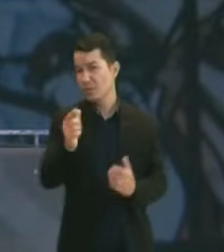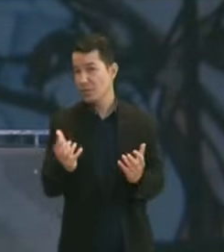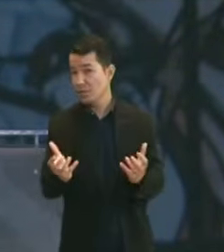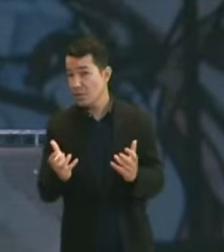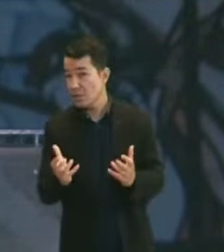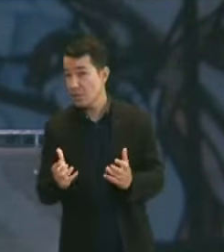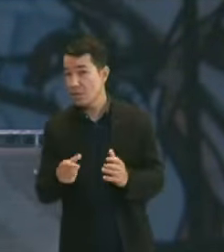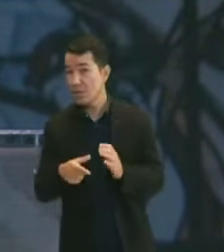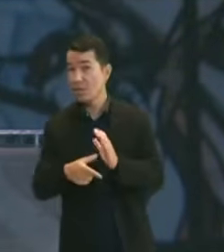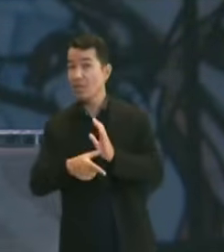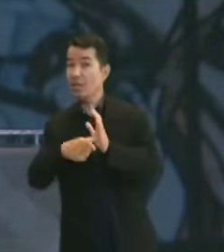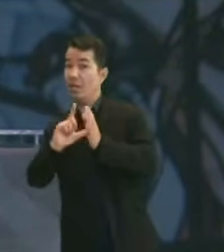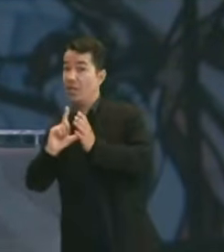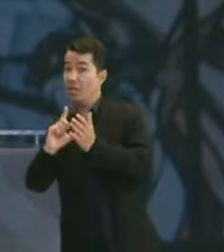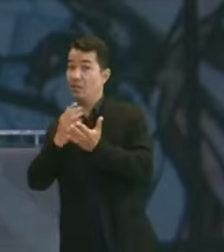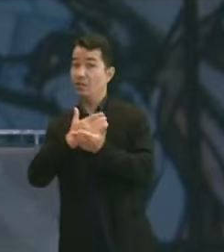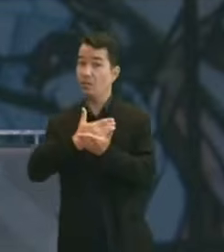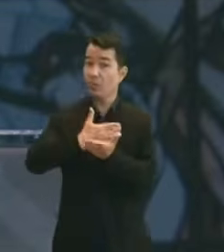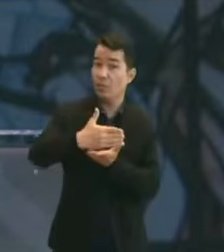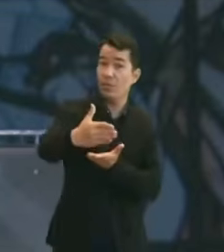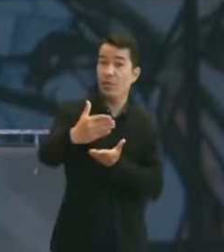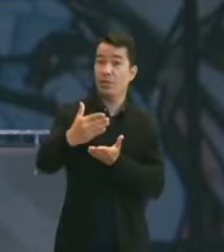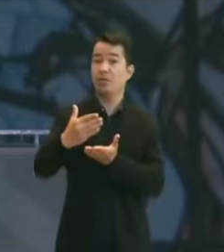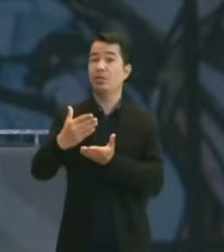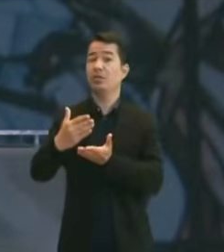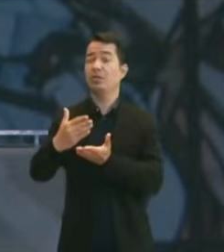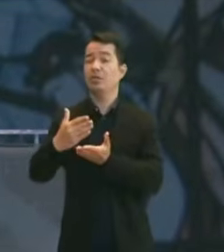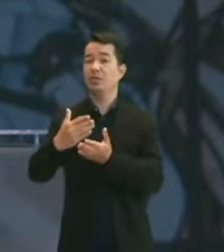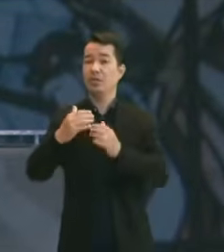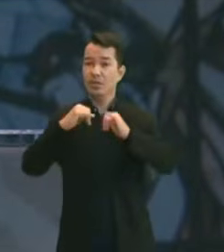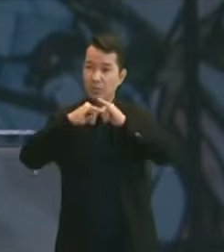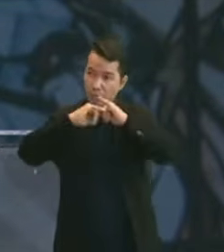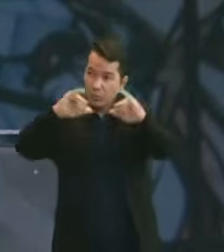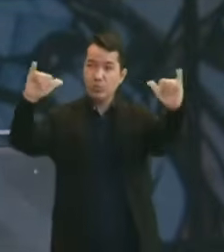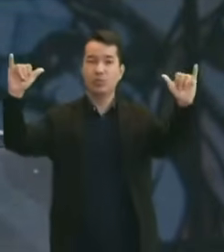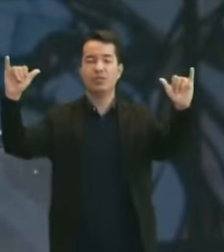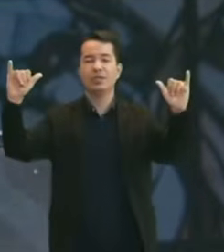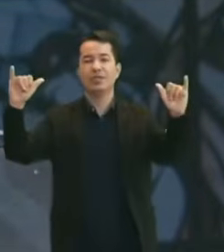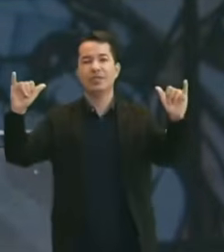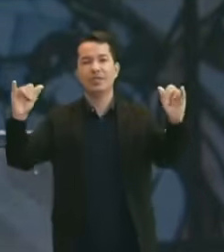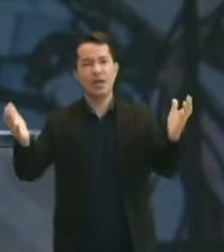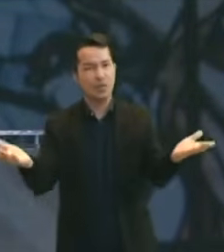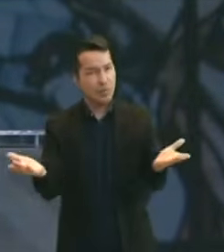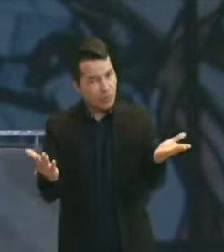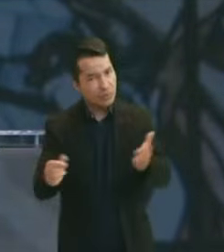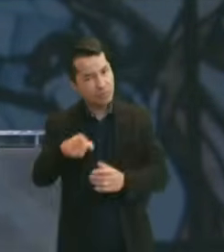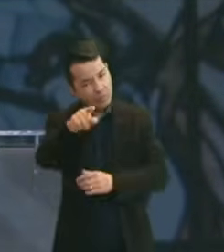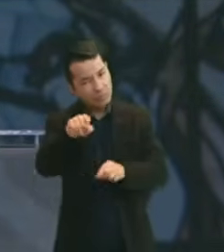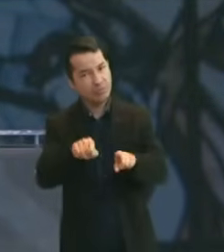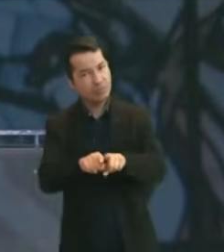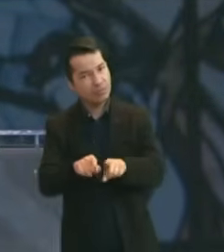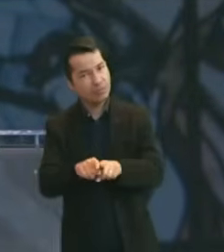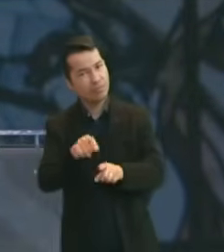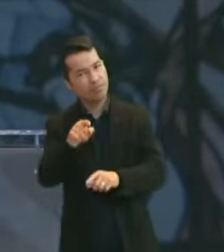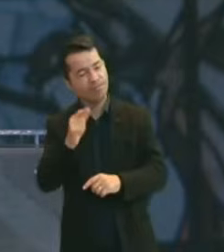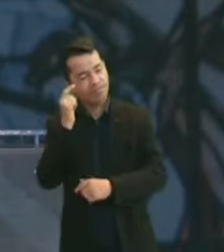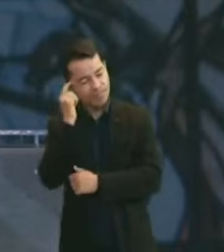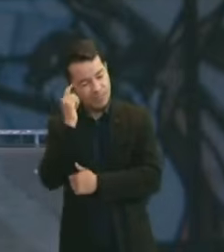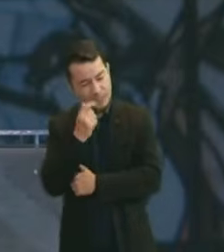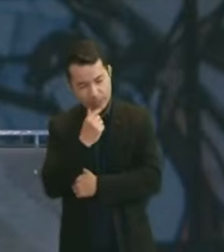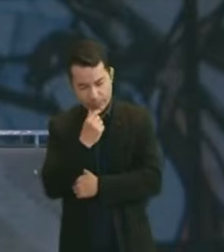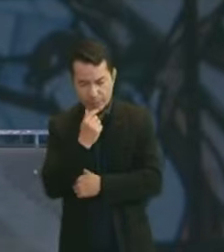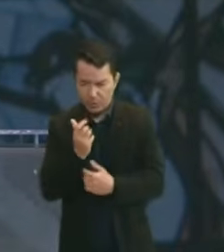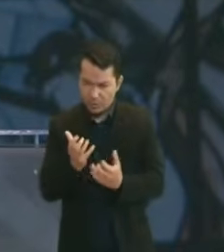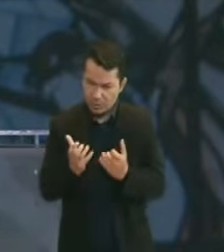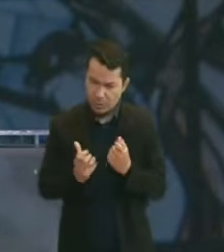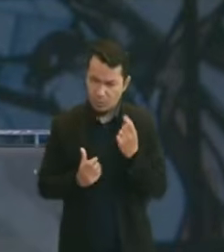de começarmos a campanha desse ano, assumir esse desafio de marcar a vida de alguém, fala: Senhor, coloca no meu caminho 1,